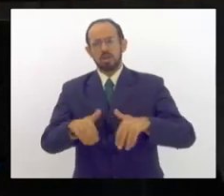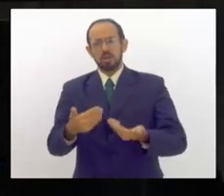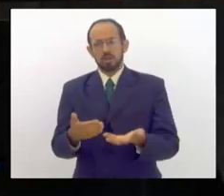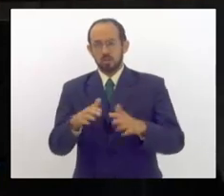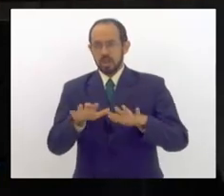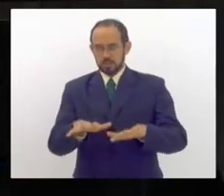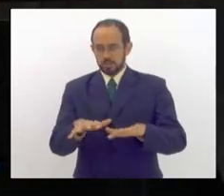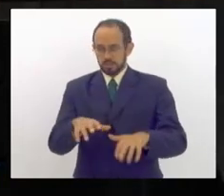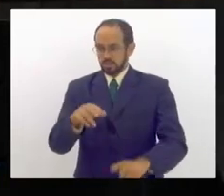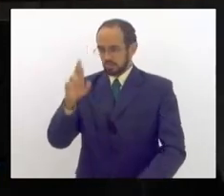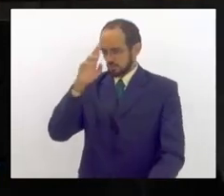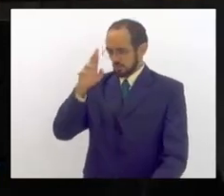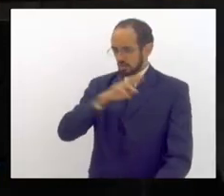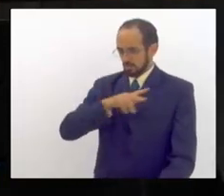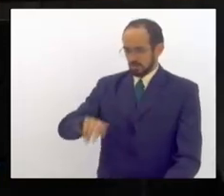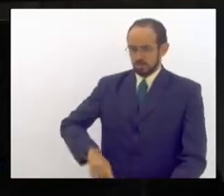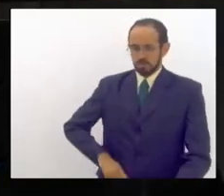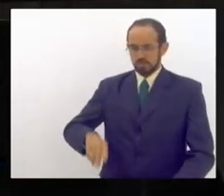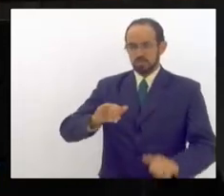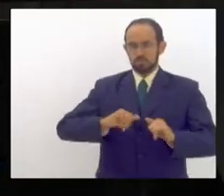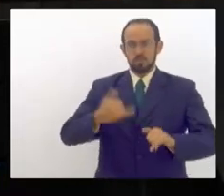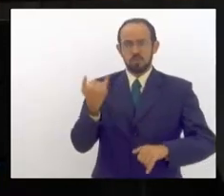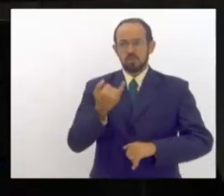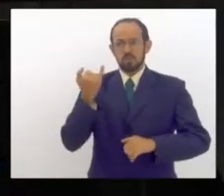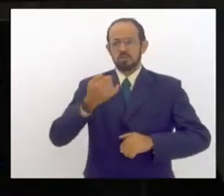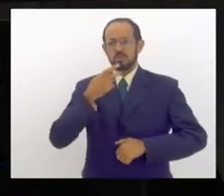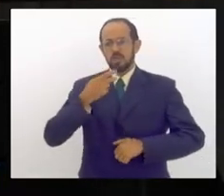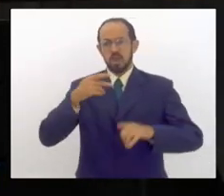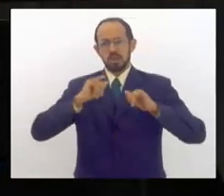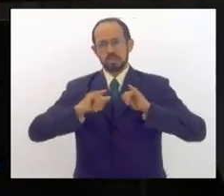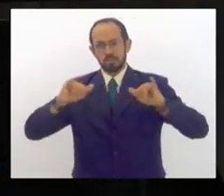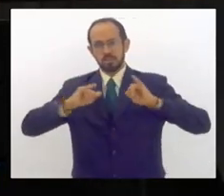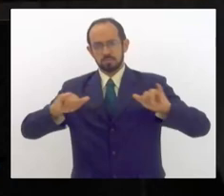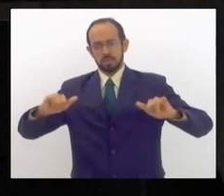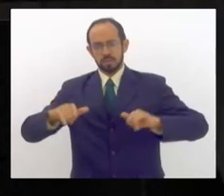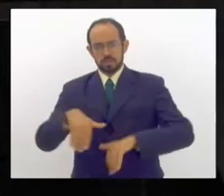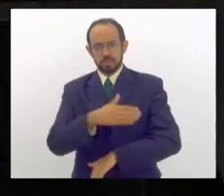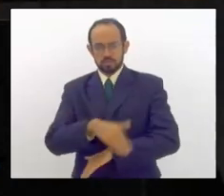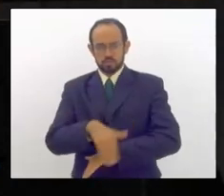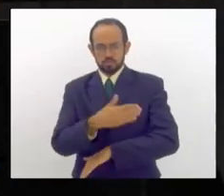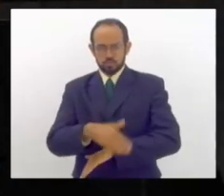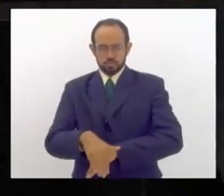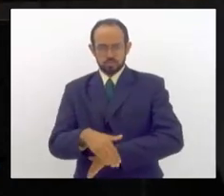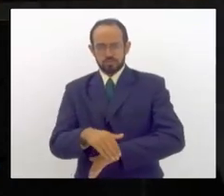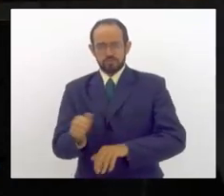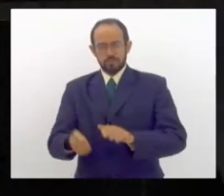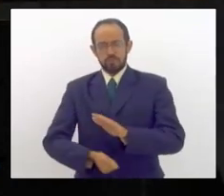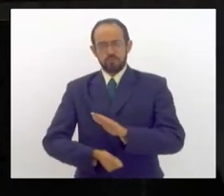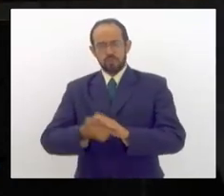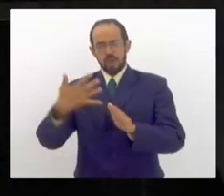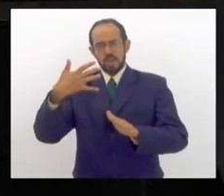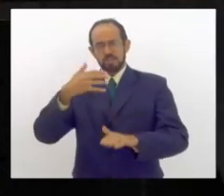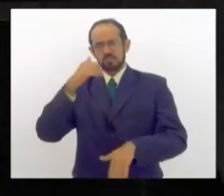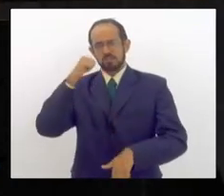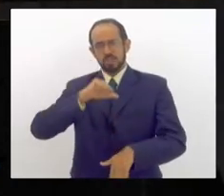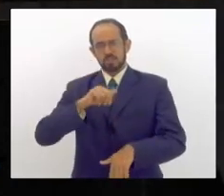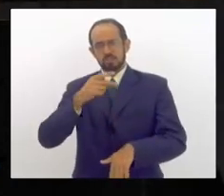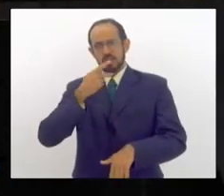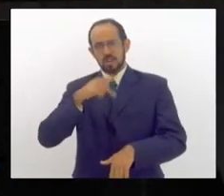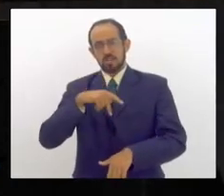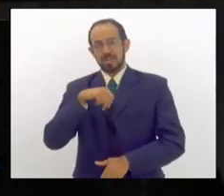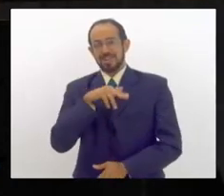presidenta, é muito importante falar das campanhas que já estão nas ruas, né? Tem muitas mulheres trazendo a campanha do Não é